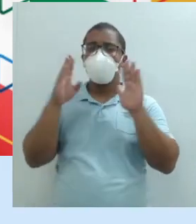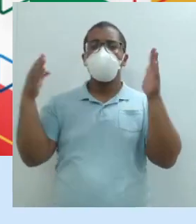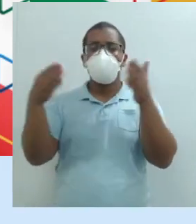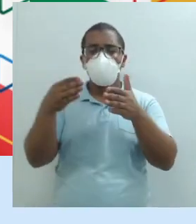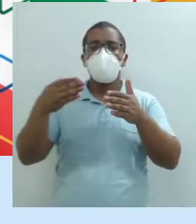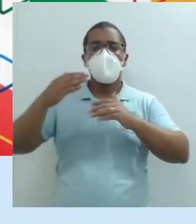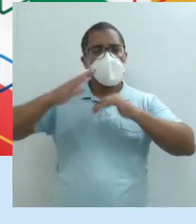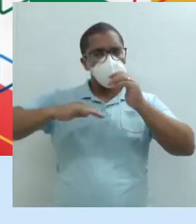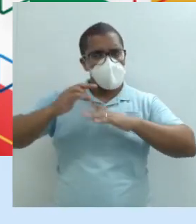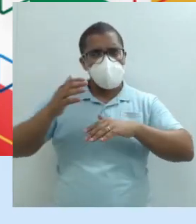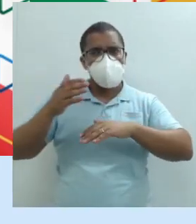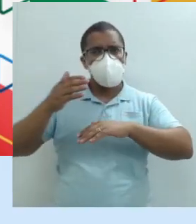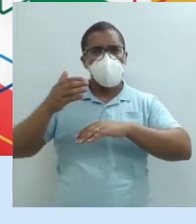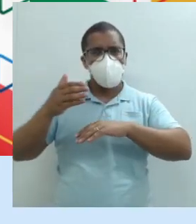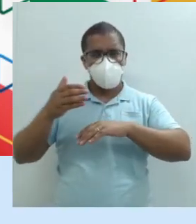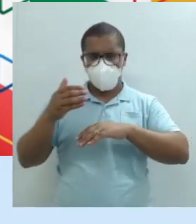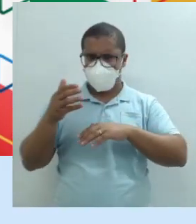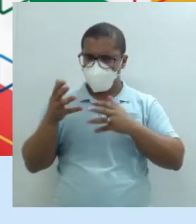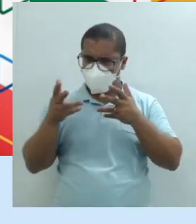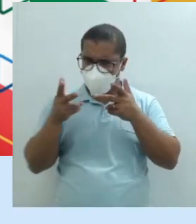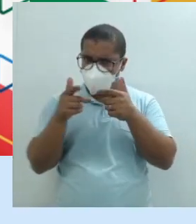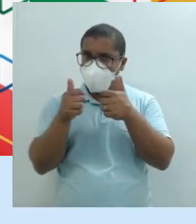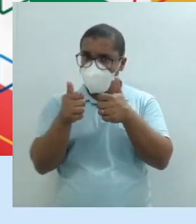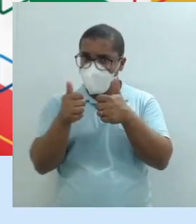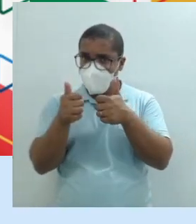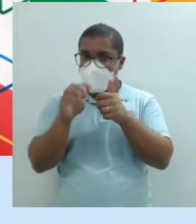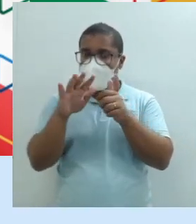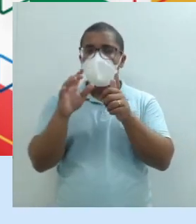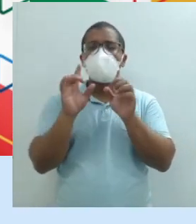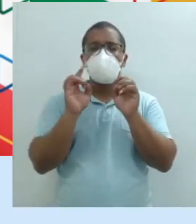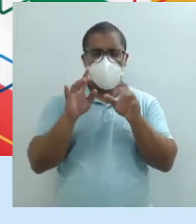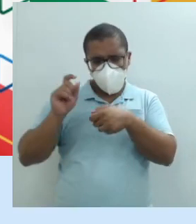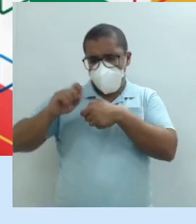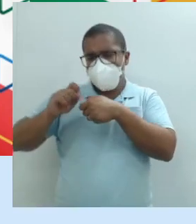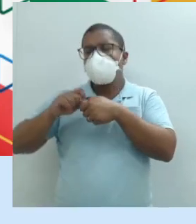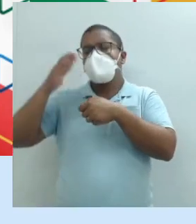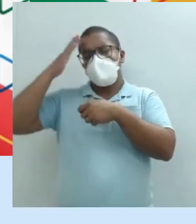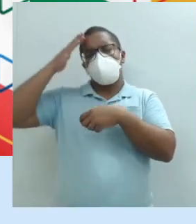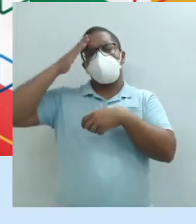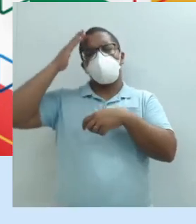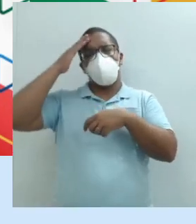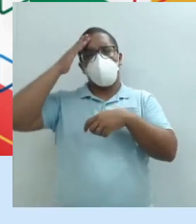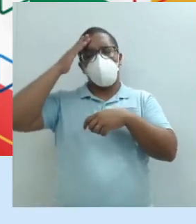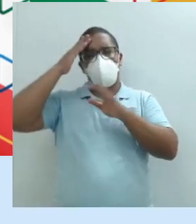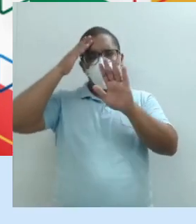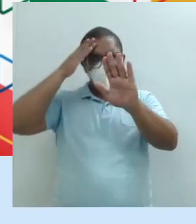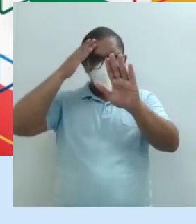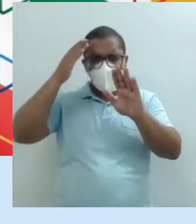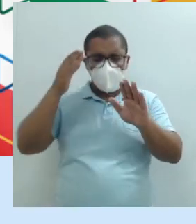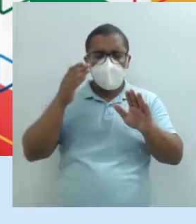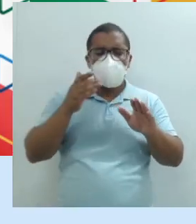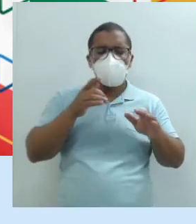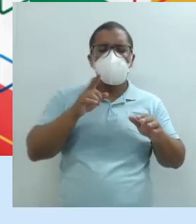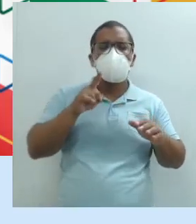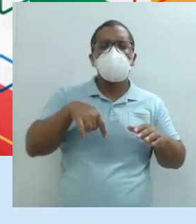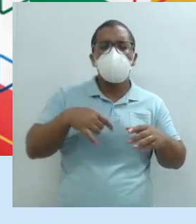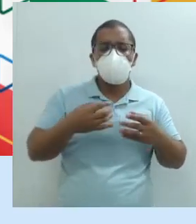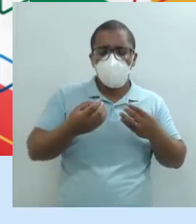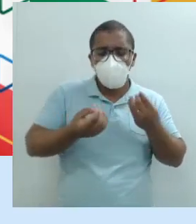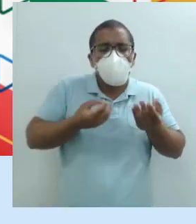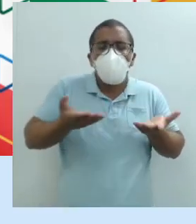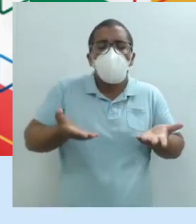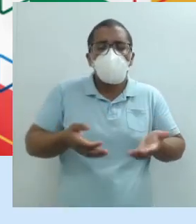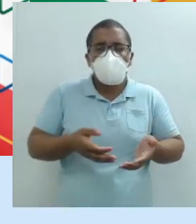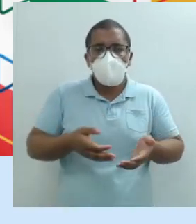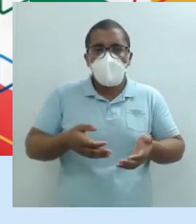bom profissional, e não basta saber fazer, é preciso saber ser, né? Preciso